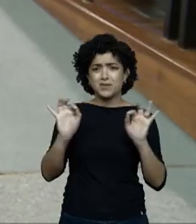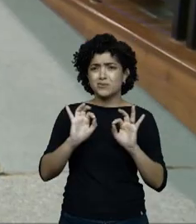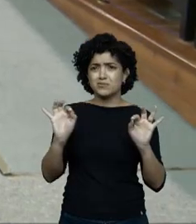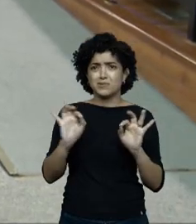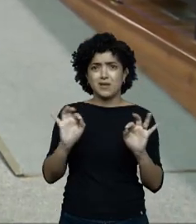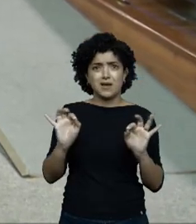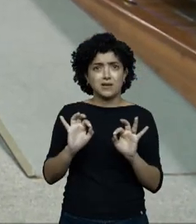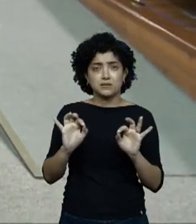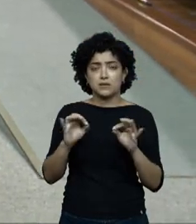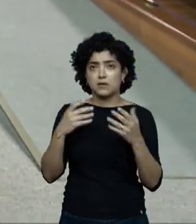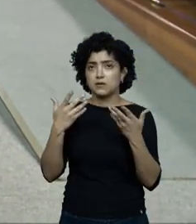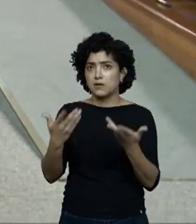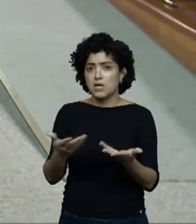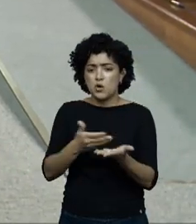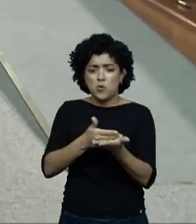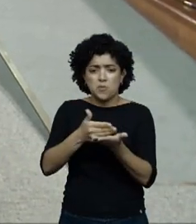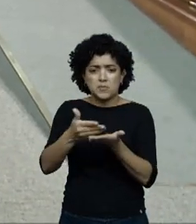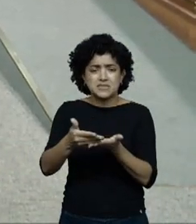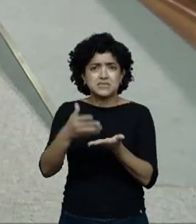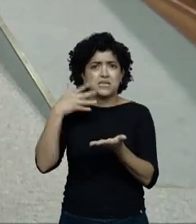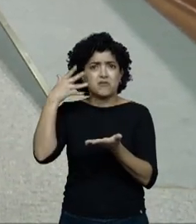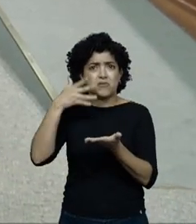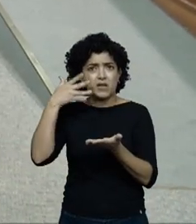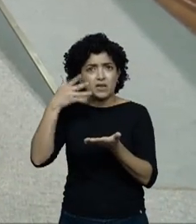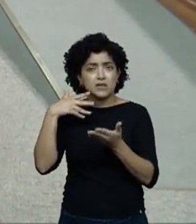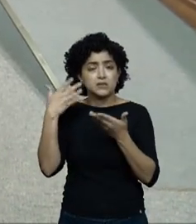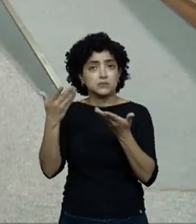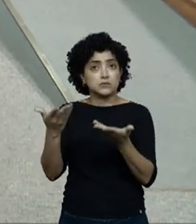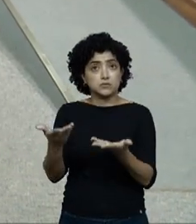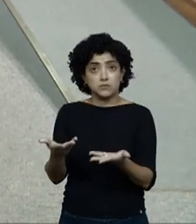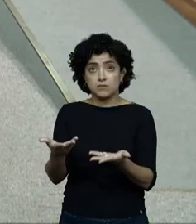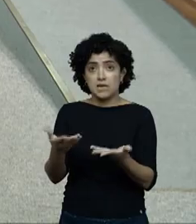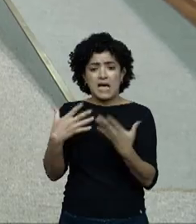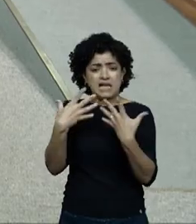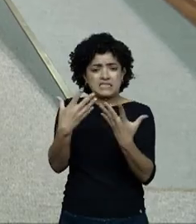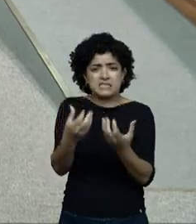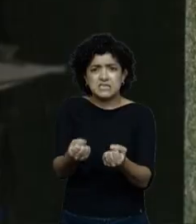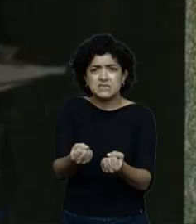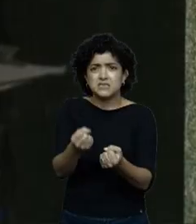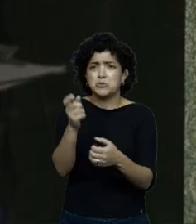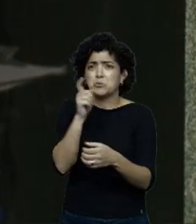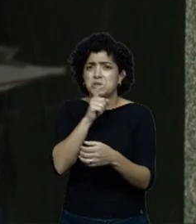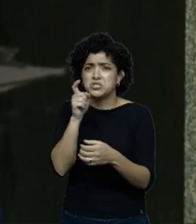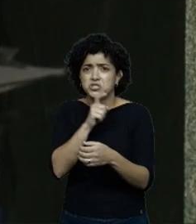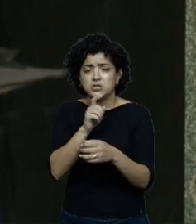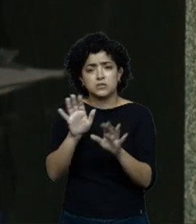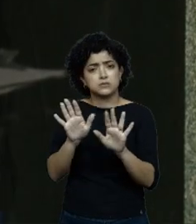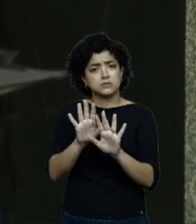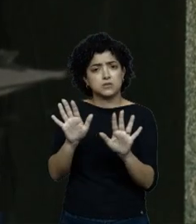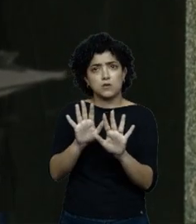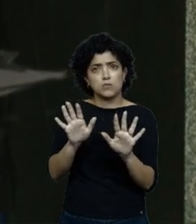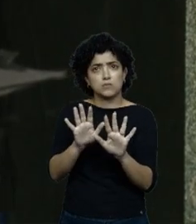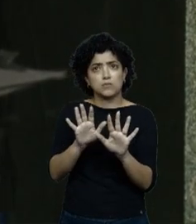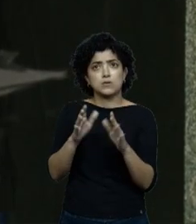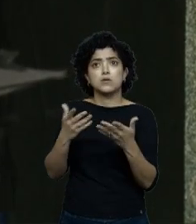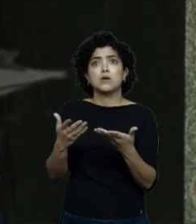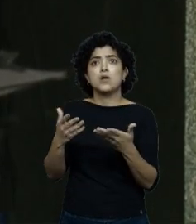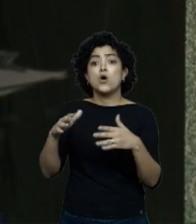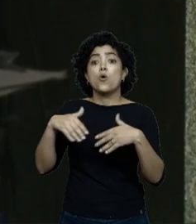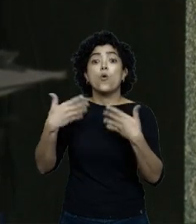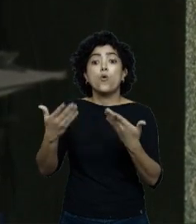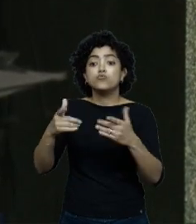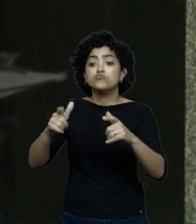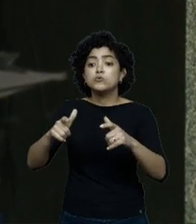Não dá para iniciar a sala é aceitando mentira eu gostaria que o Gabriel dissesse onde quando